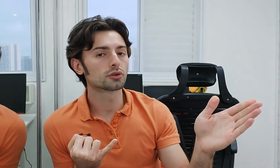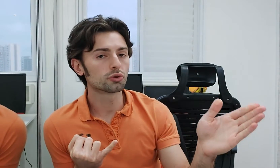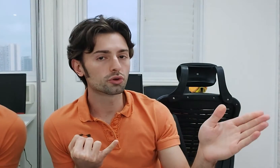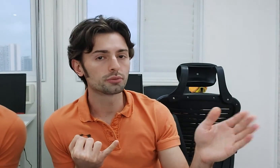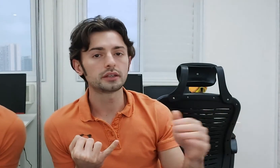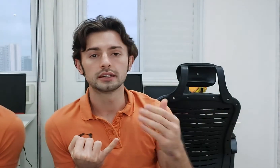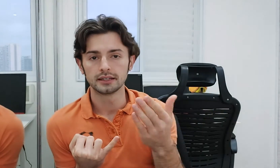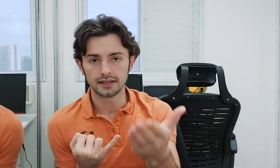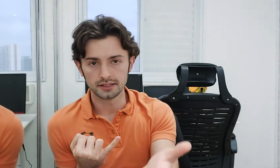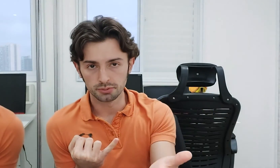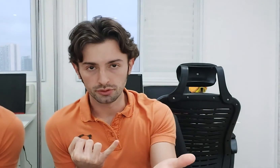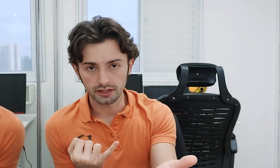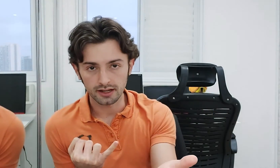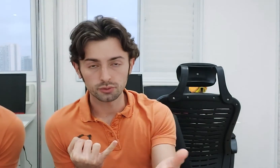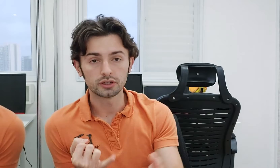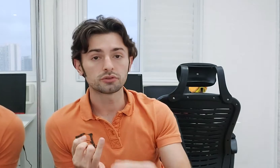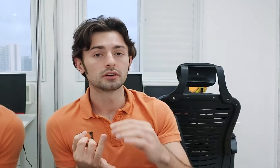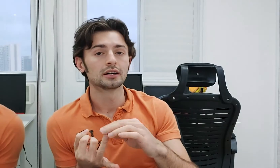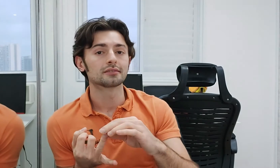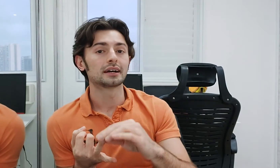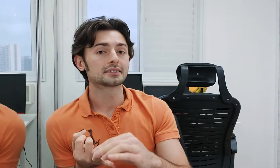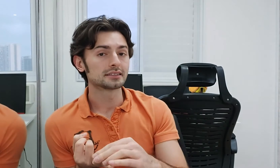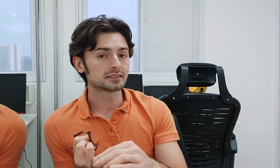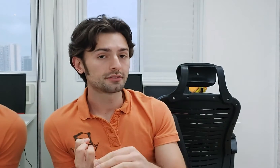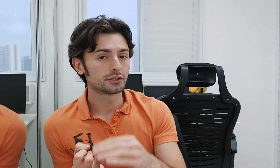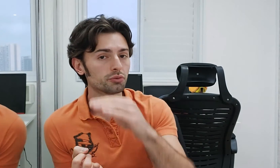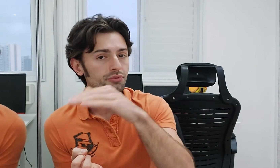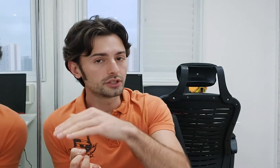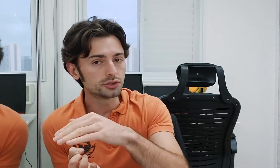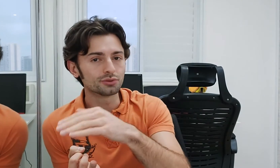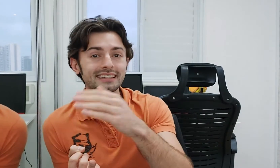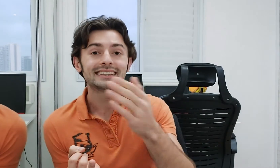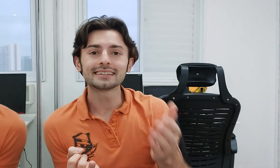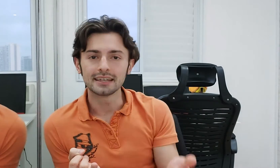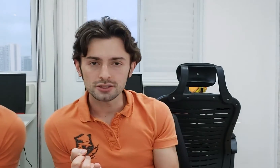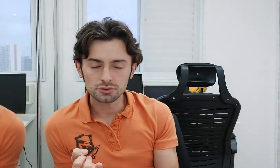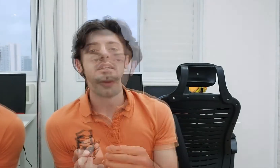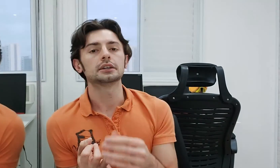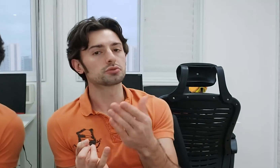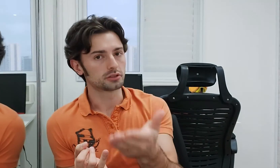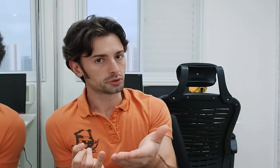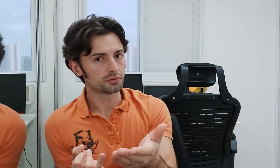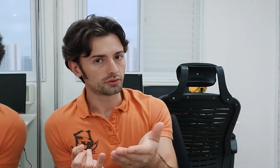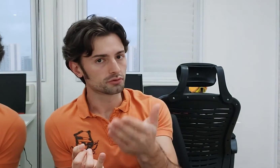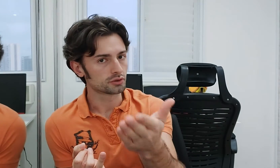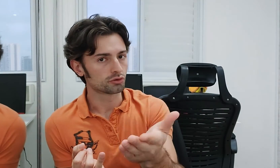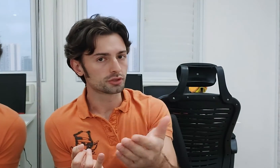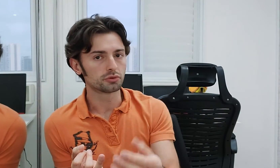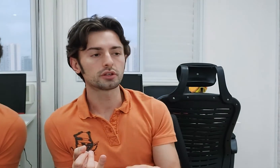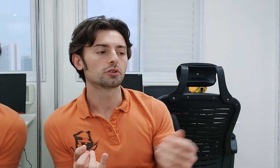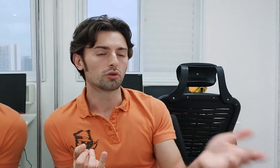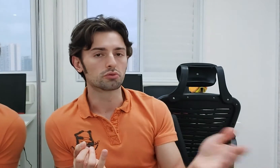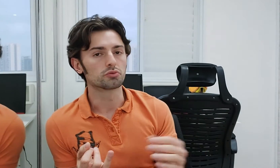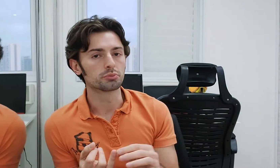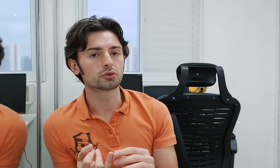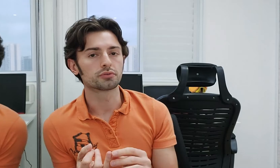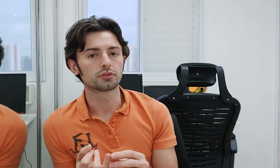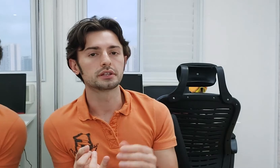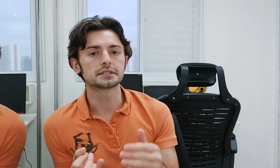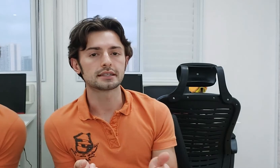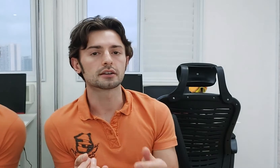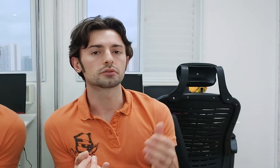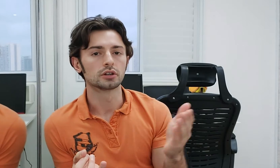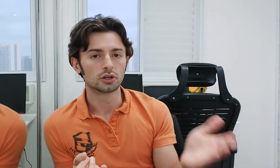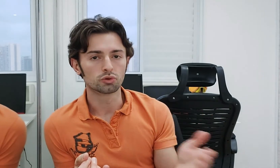no seu navegador do Chrome, esse plugin é gratuito, vai transcrever o vídeo no texto e usando o microfone do seu computador, ou o